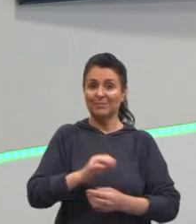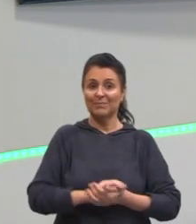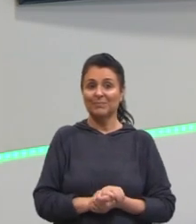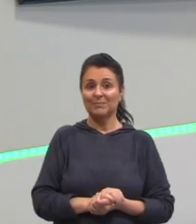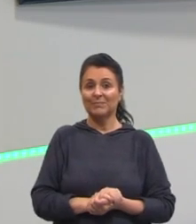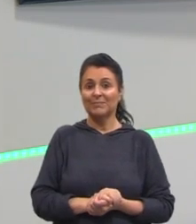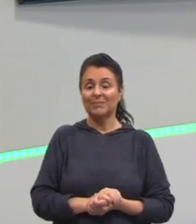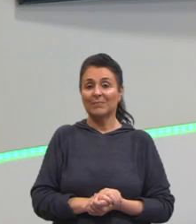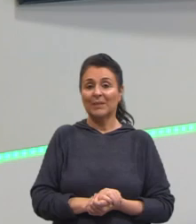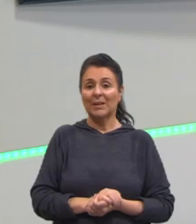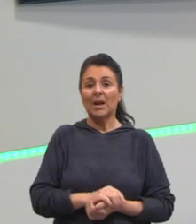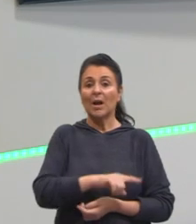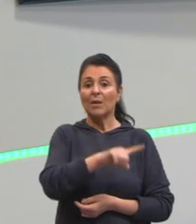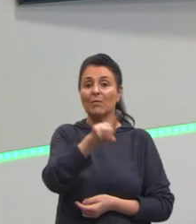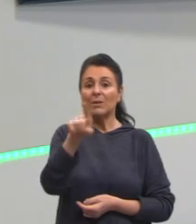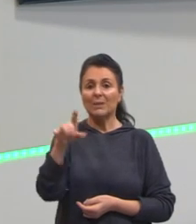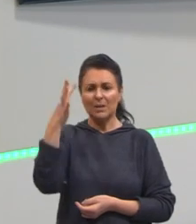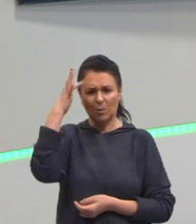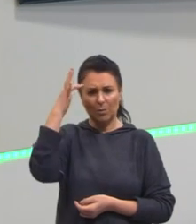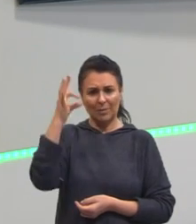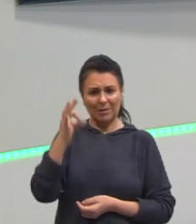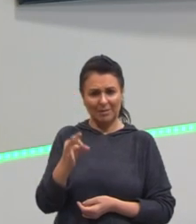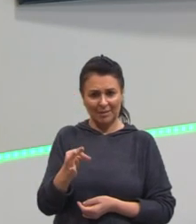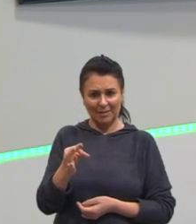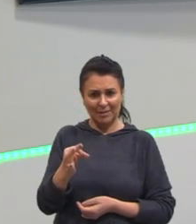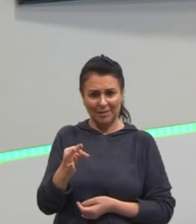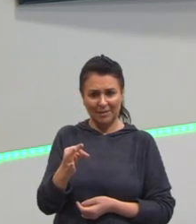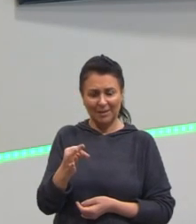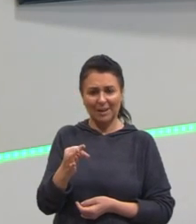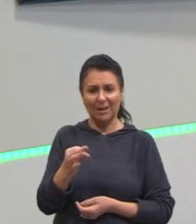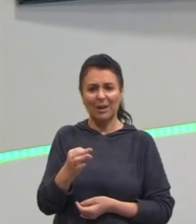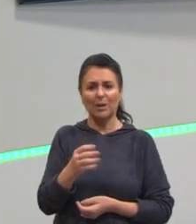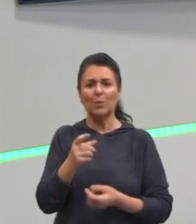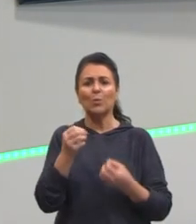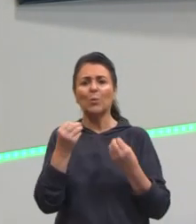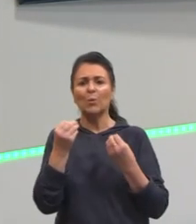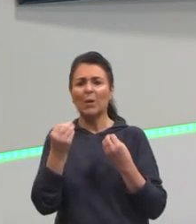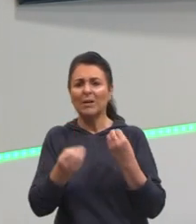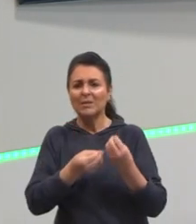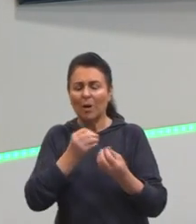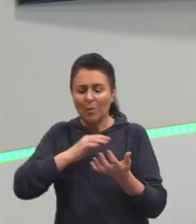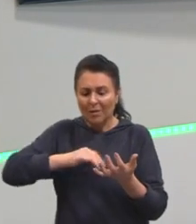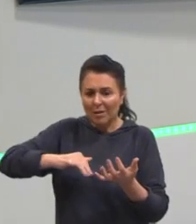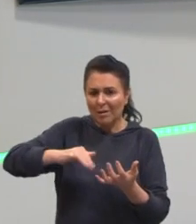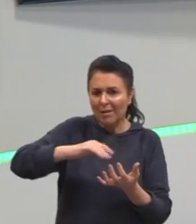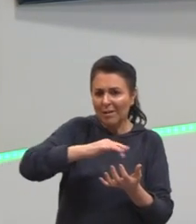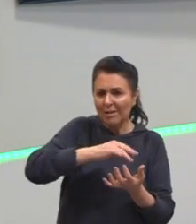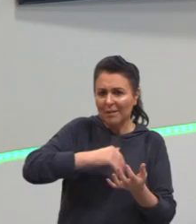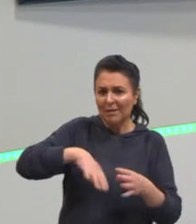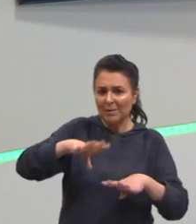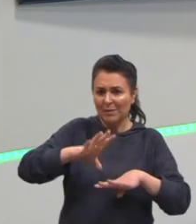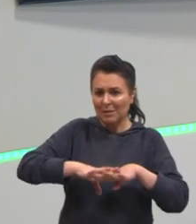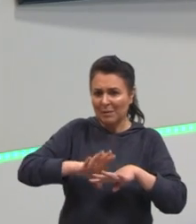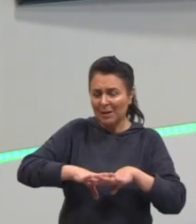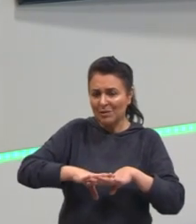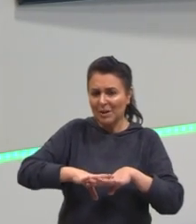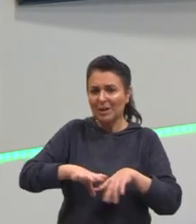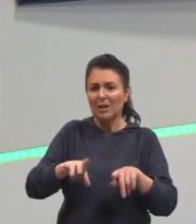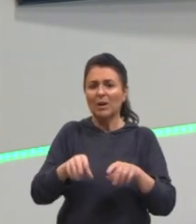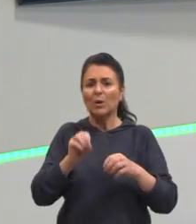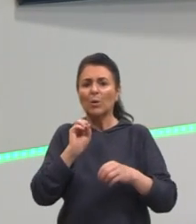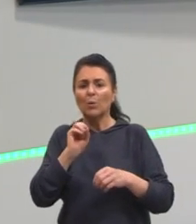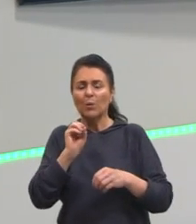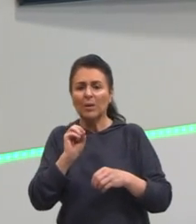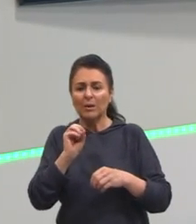e aí a gente vocês compreenderão com as quais são as operações fundamentais da Matemática Quais são as operações